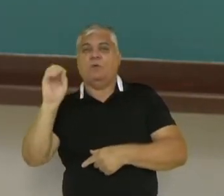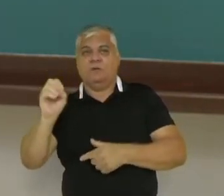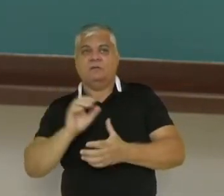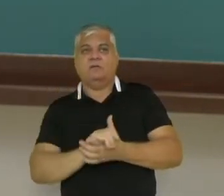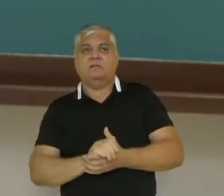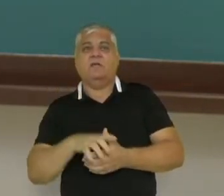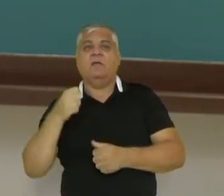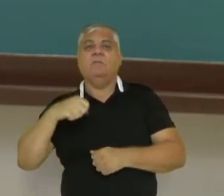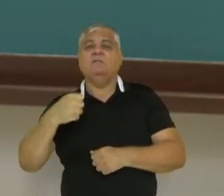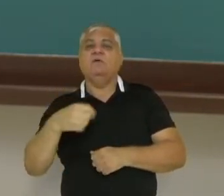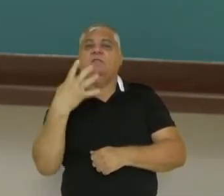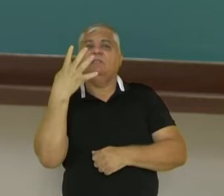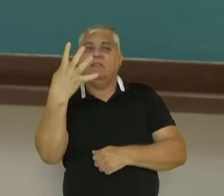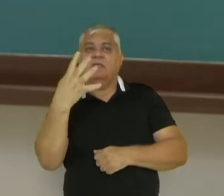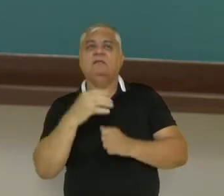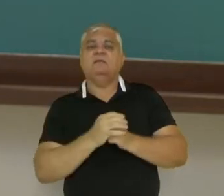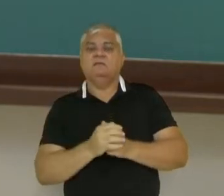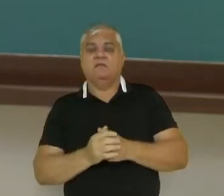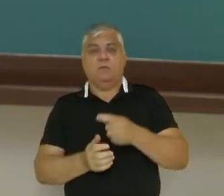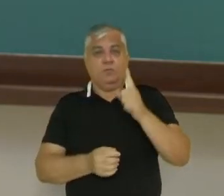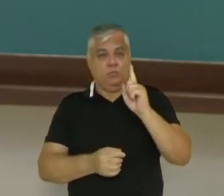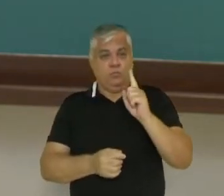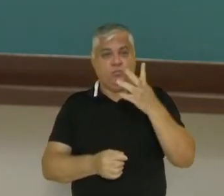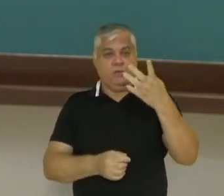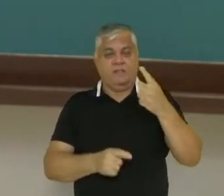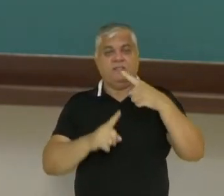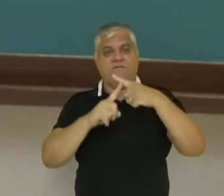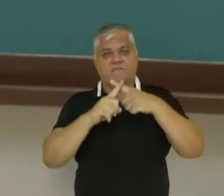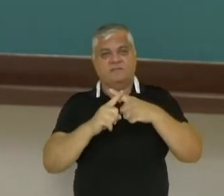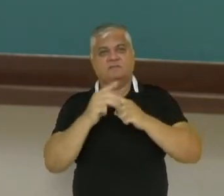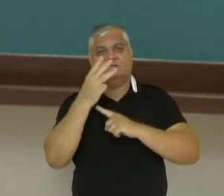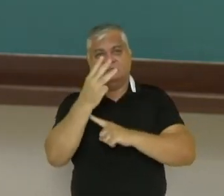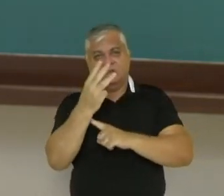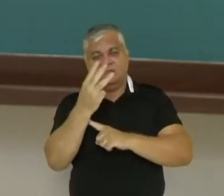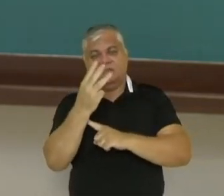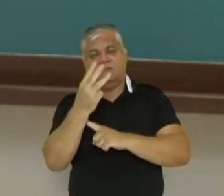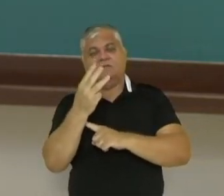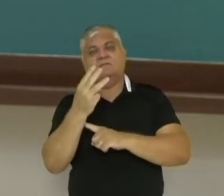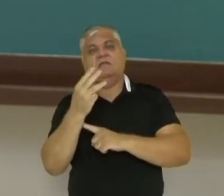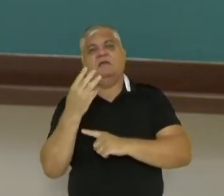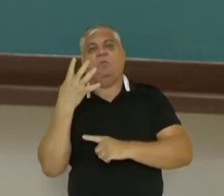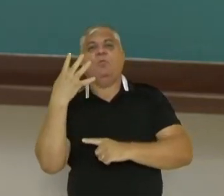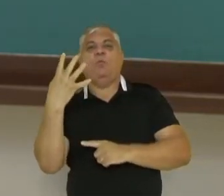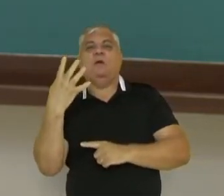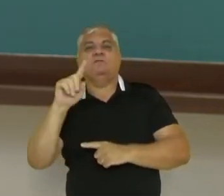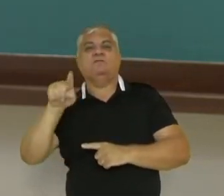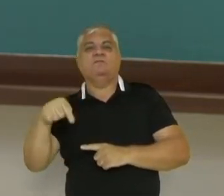eu tenho 3%, basta que eu multiplique agora. 1,4 vezes 3,